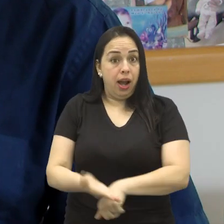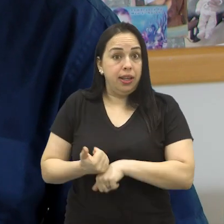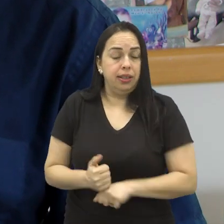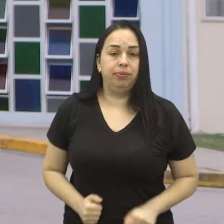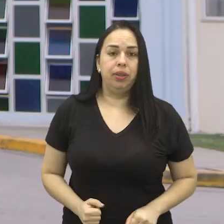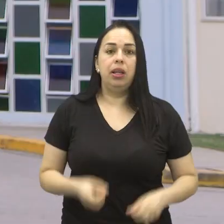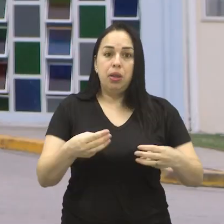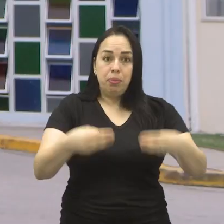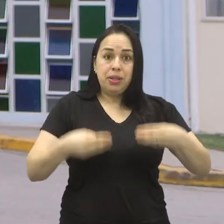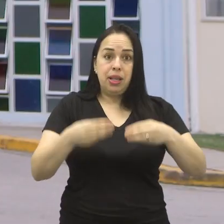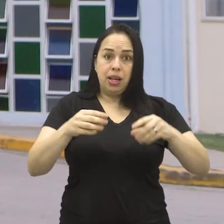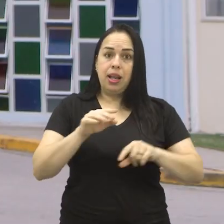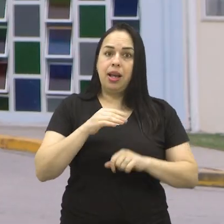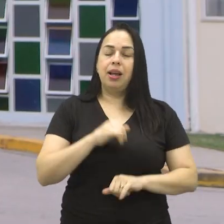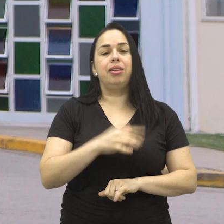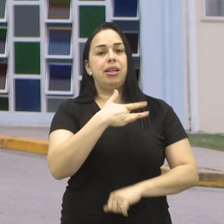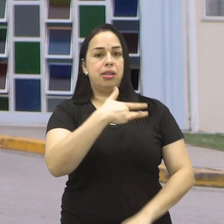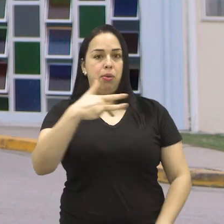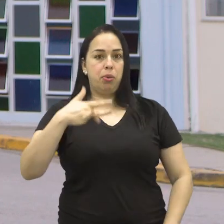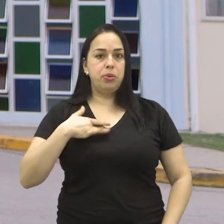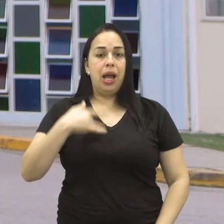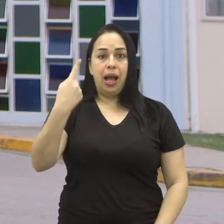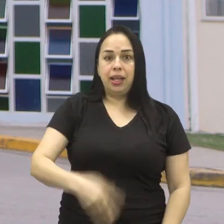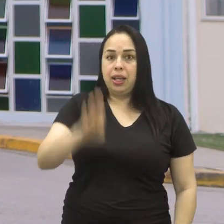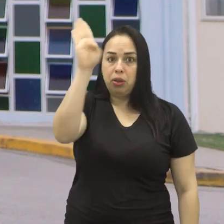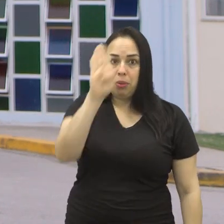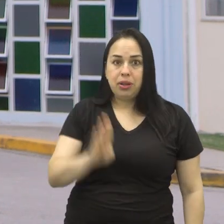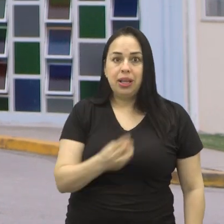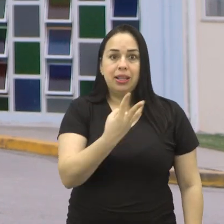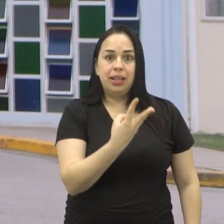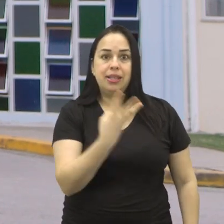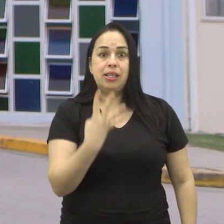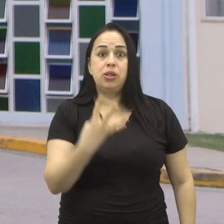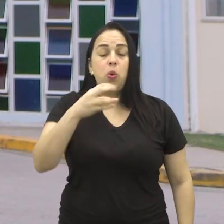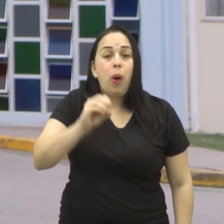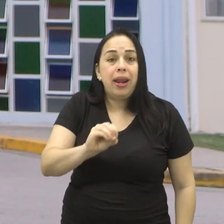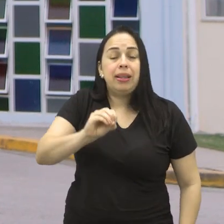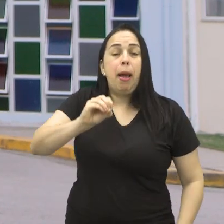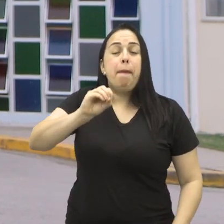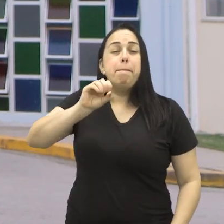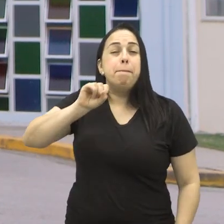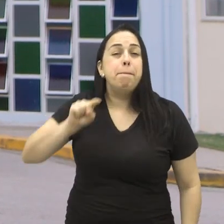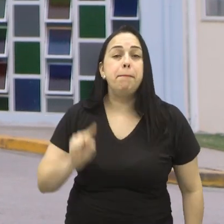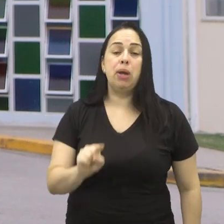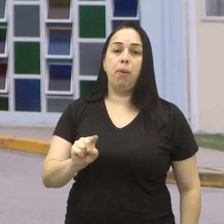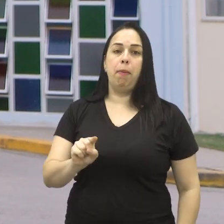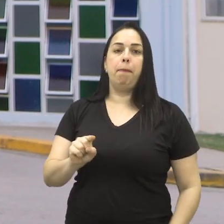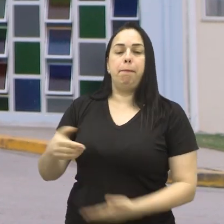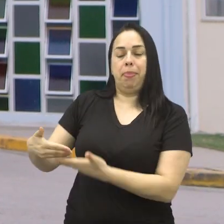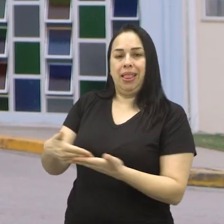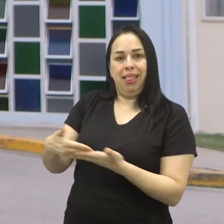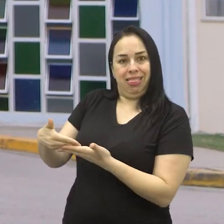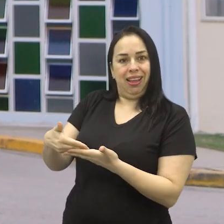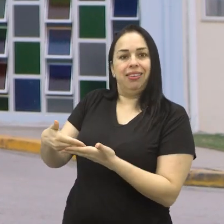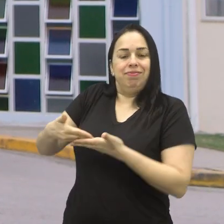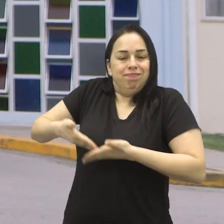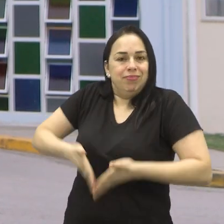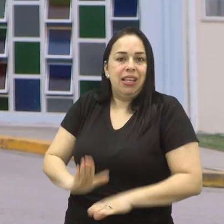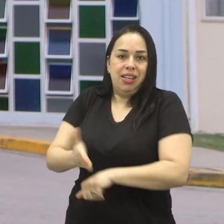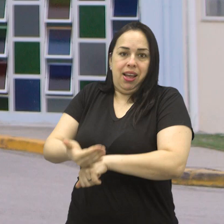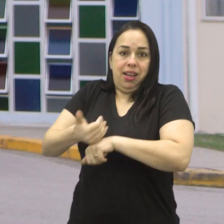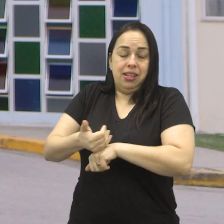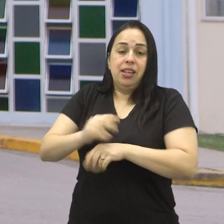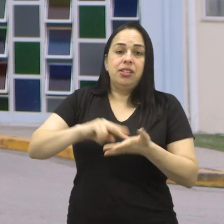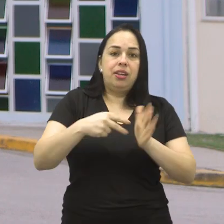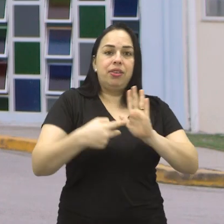de prematuridade. Segundo dados do Ministério da Saúde, o Brasil tem cerca de 340 mil bebês prematuros todos os